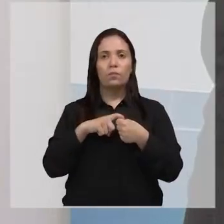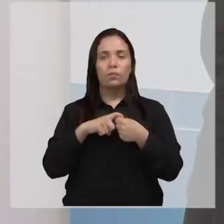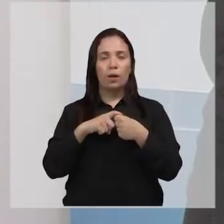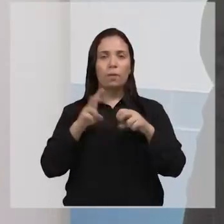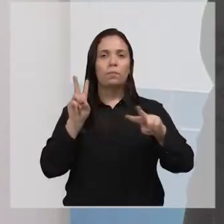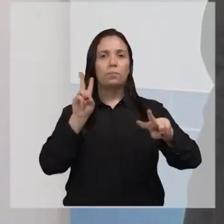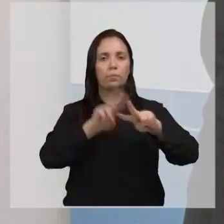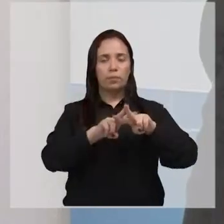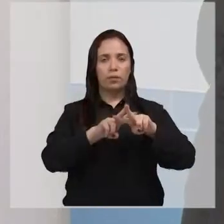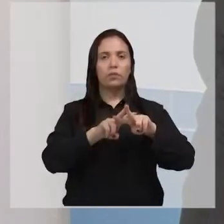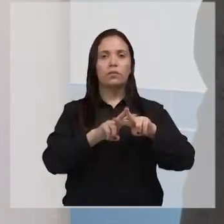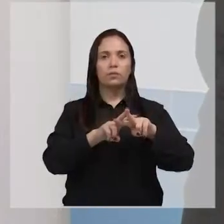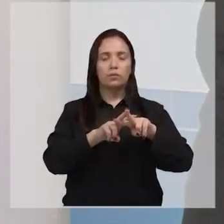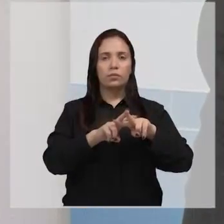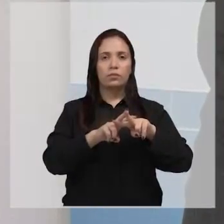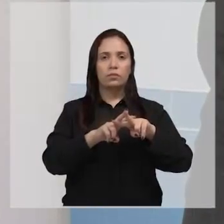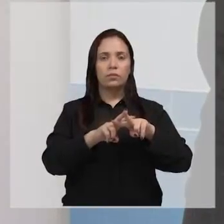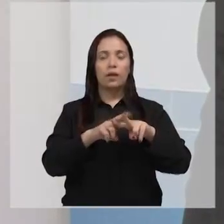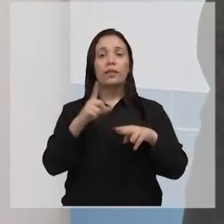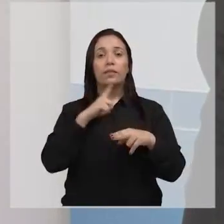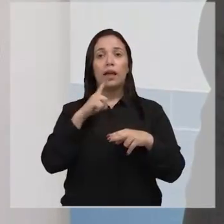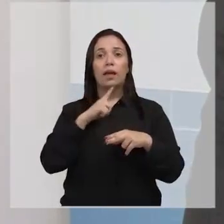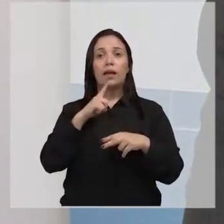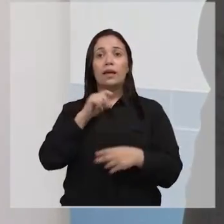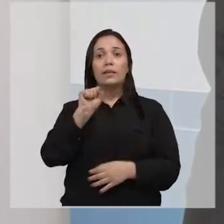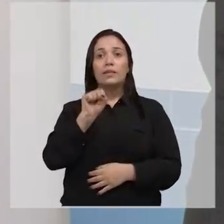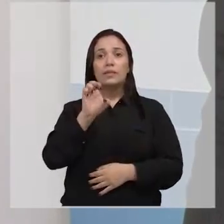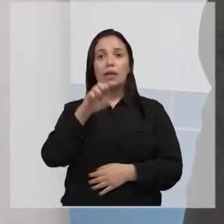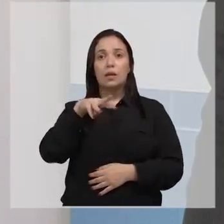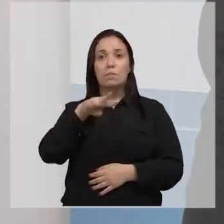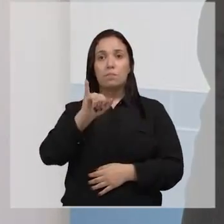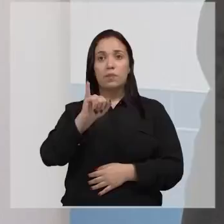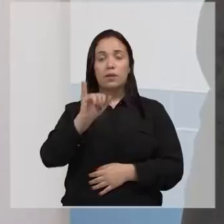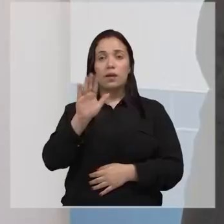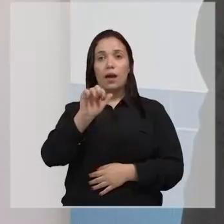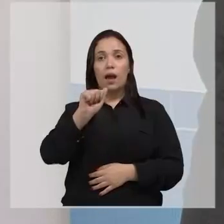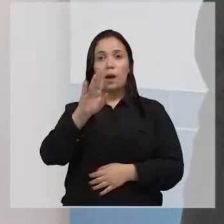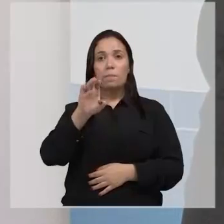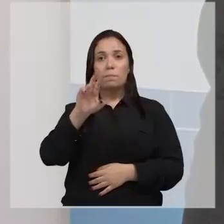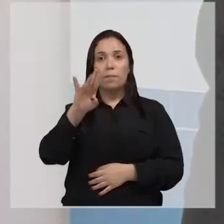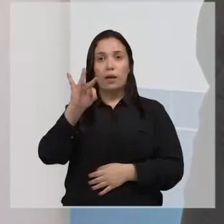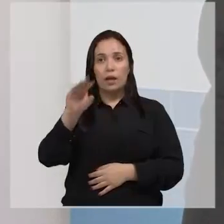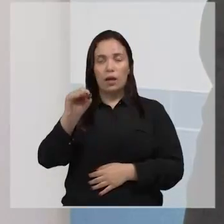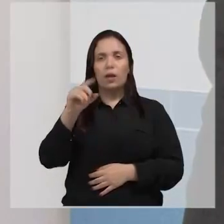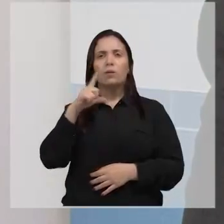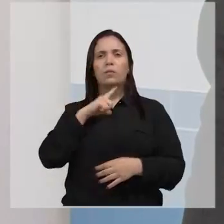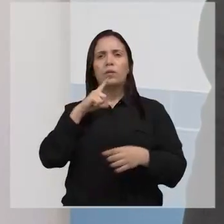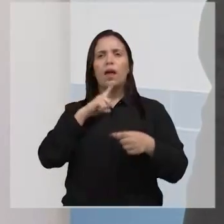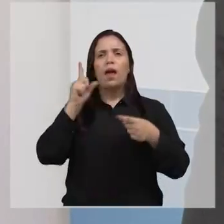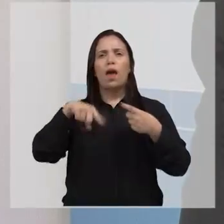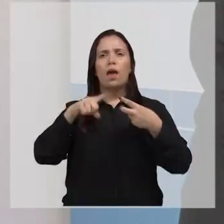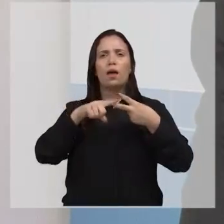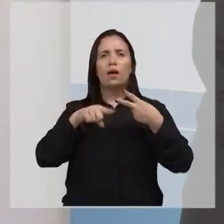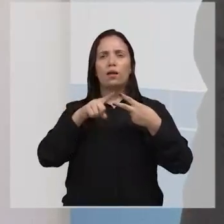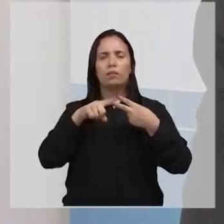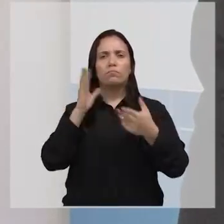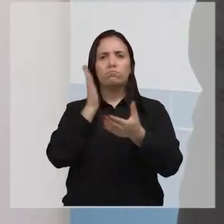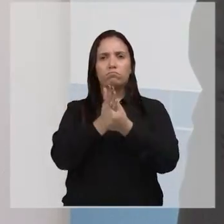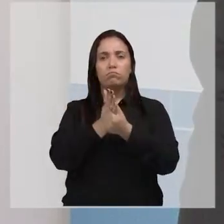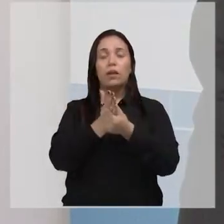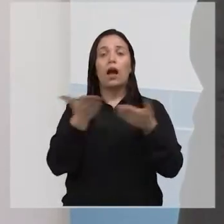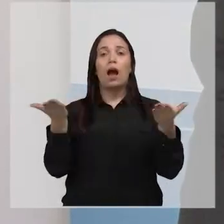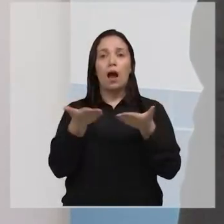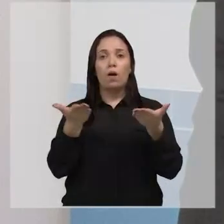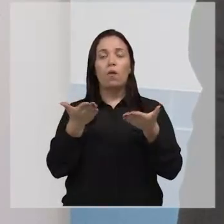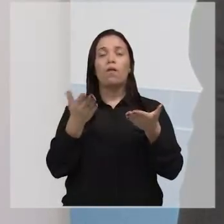prisão, né? Quer dizer, ele está no regime semiaberto pelo mensalão, né? E por outra coisa do Petrolão, e agora foi condenado